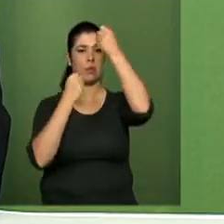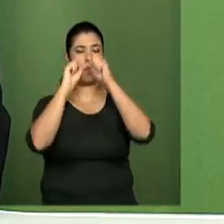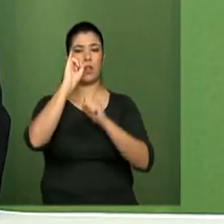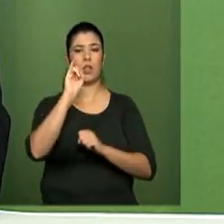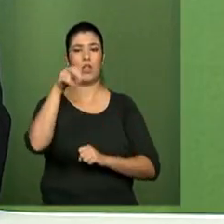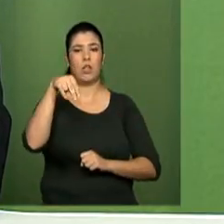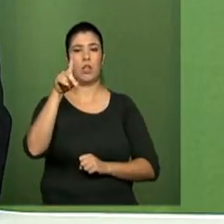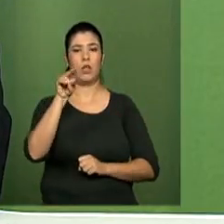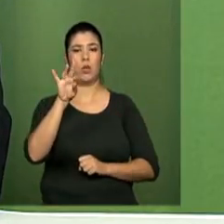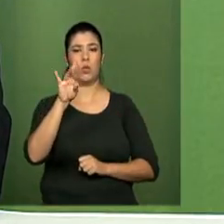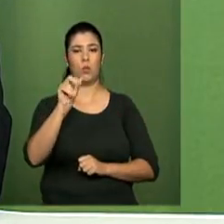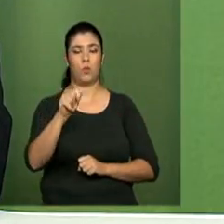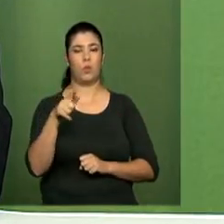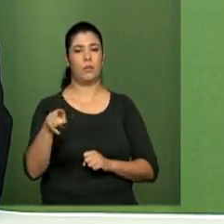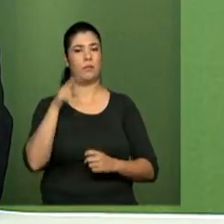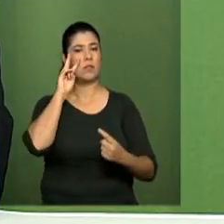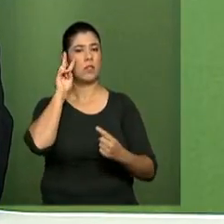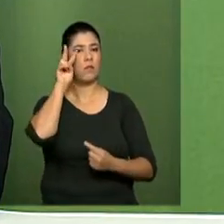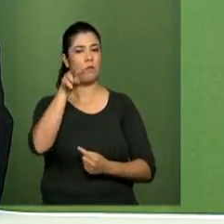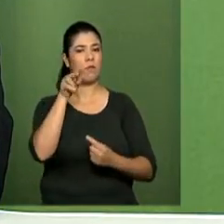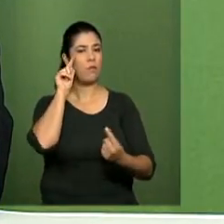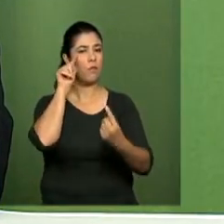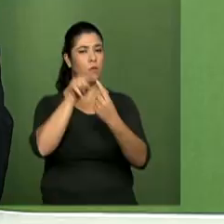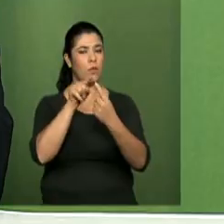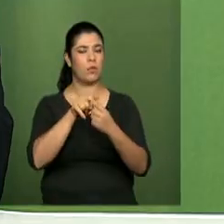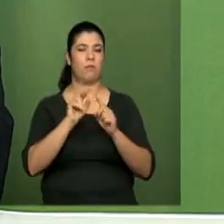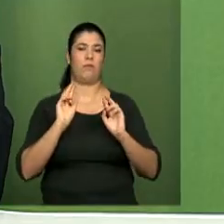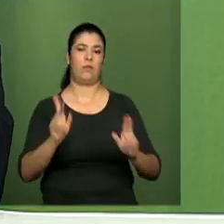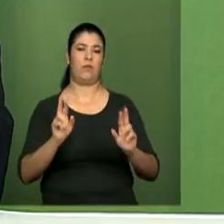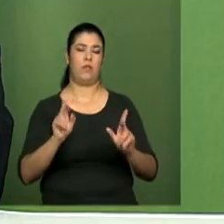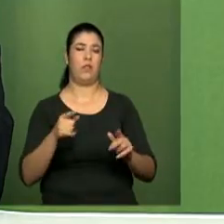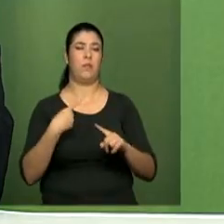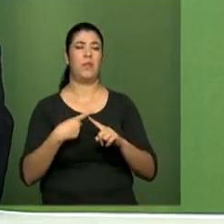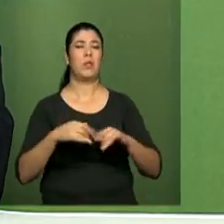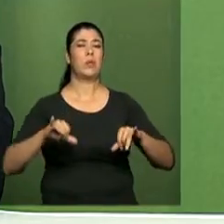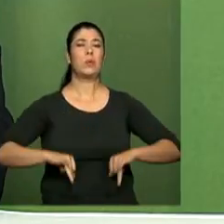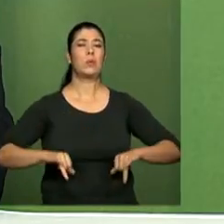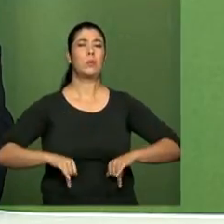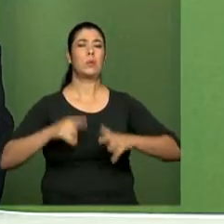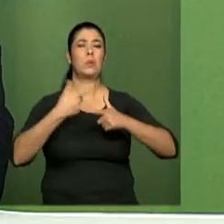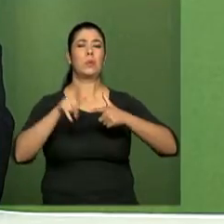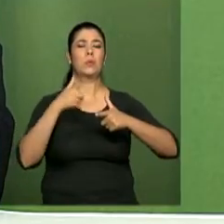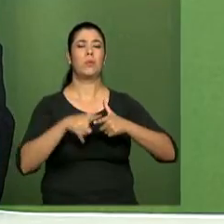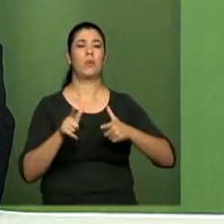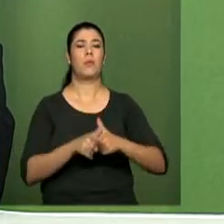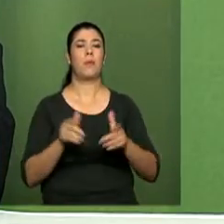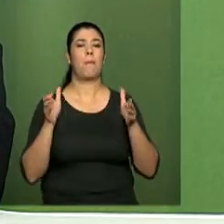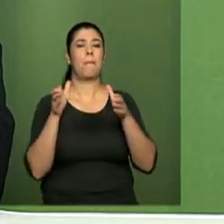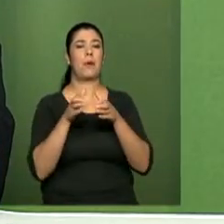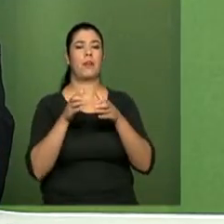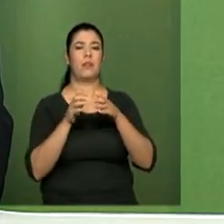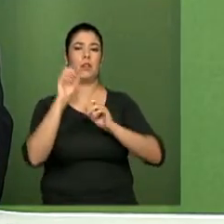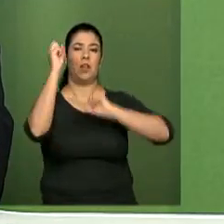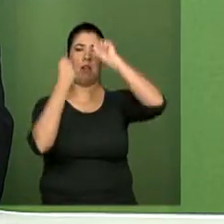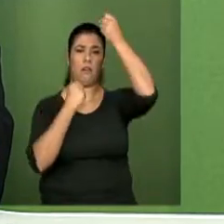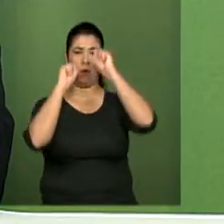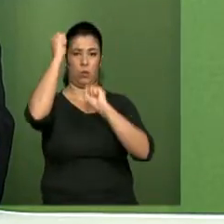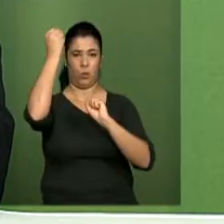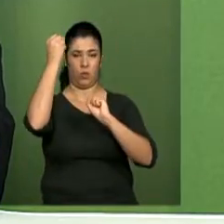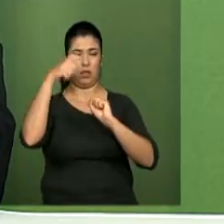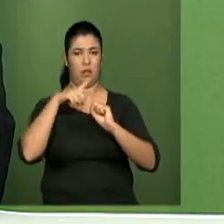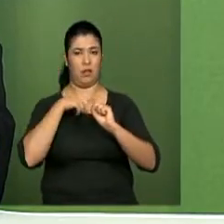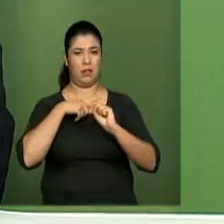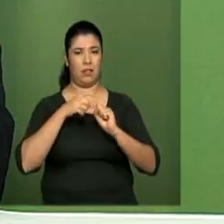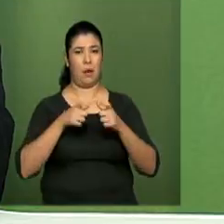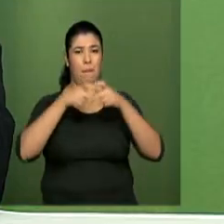diferente porque quem sofre no brasil hoje é a média indústria a grande tem toda uma